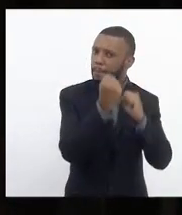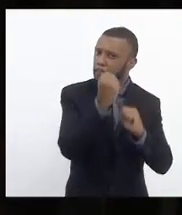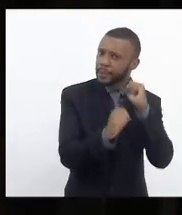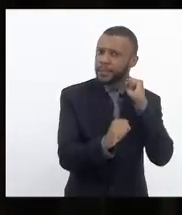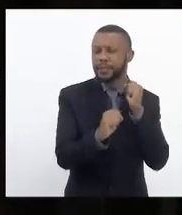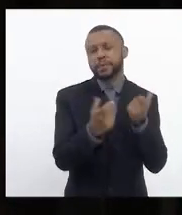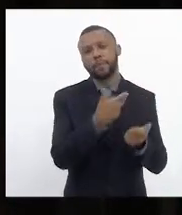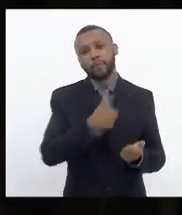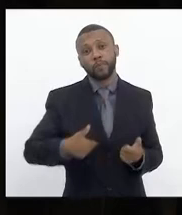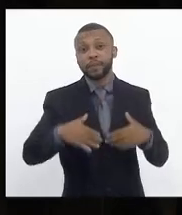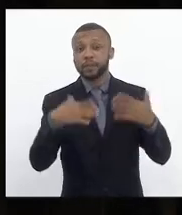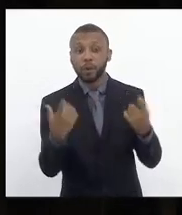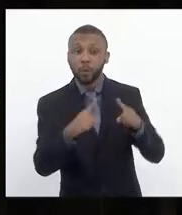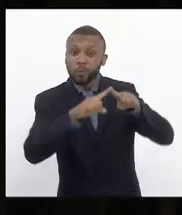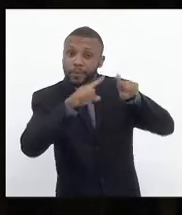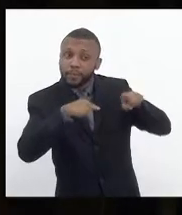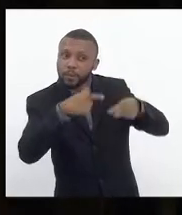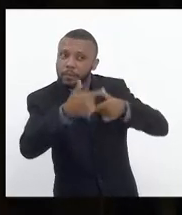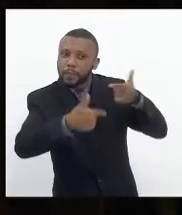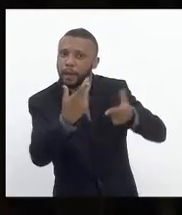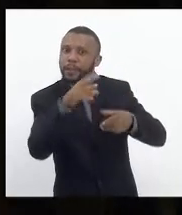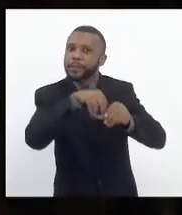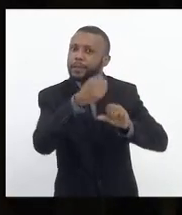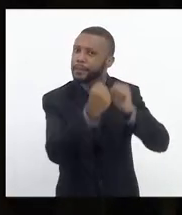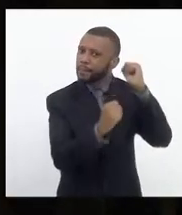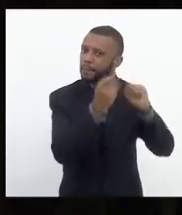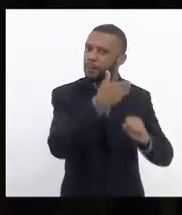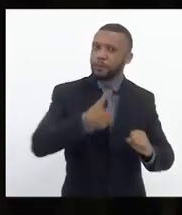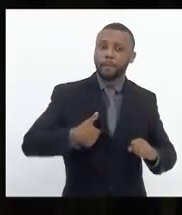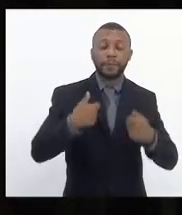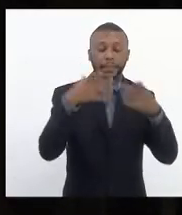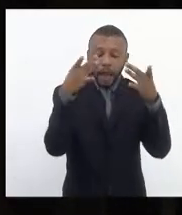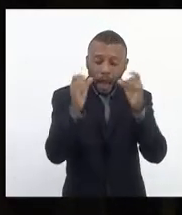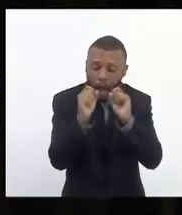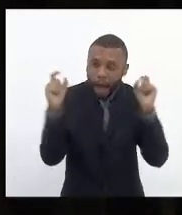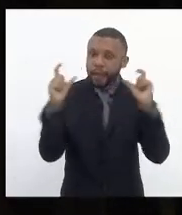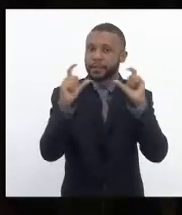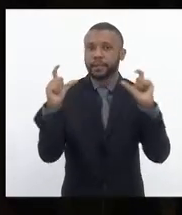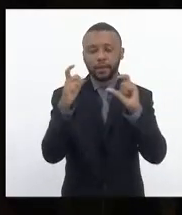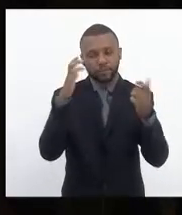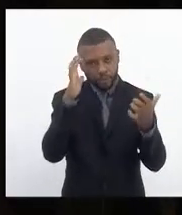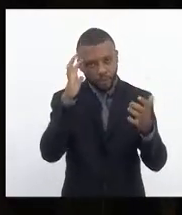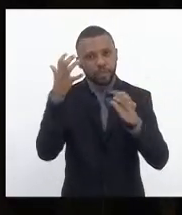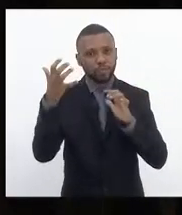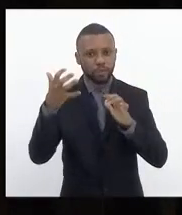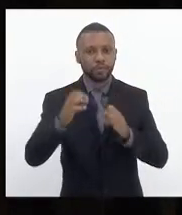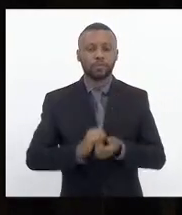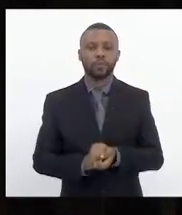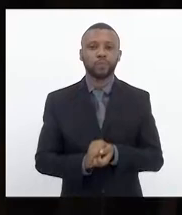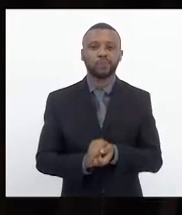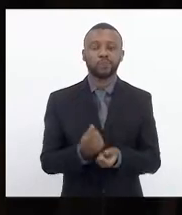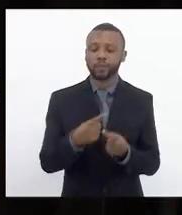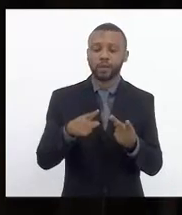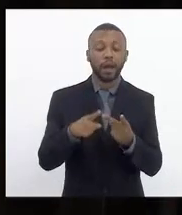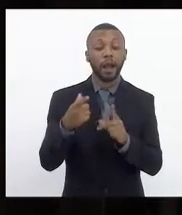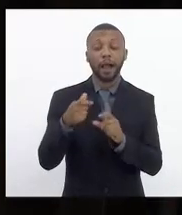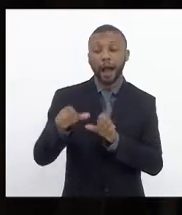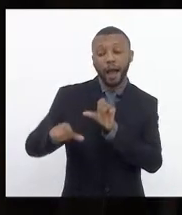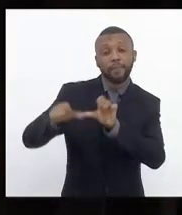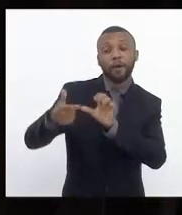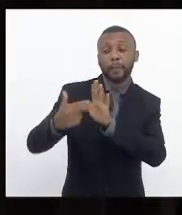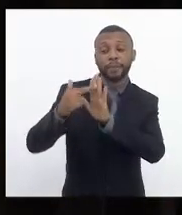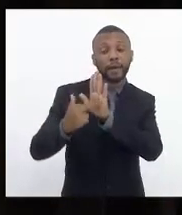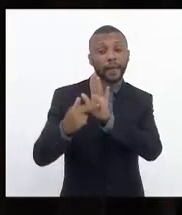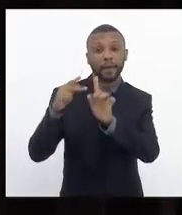servidoras públicas precisam Estar atento a essa situação além disso a reforma previdenciária